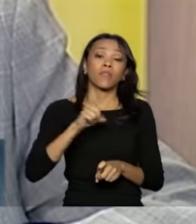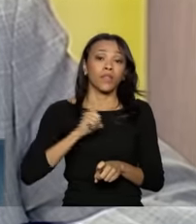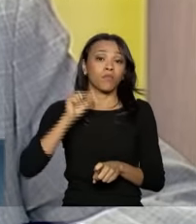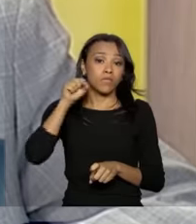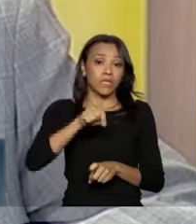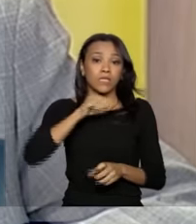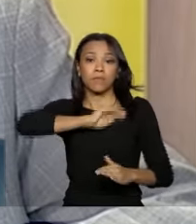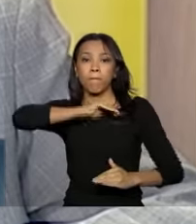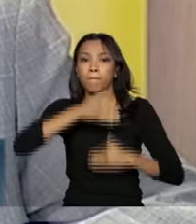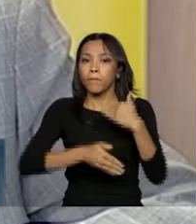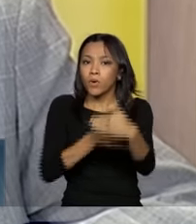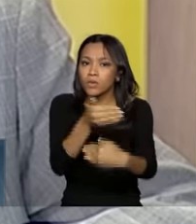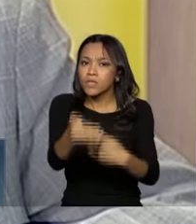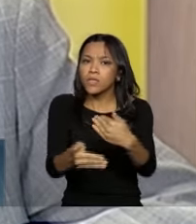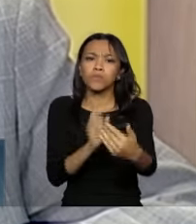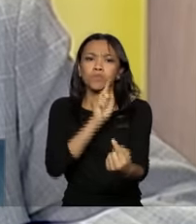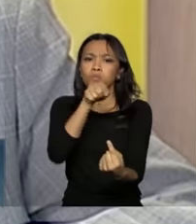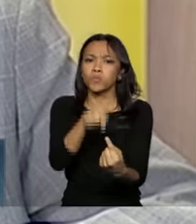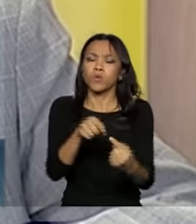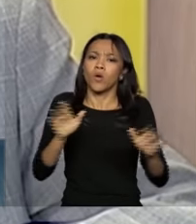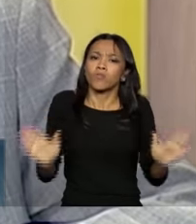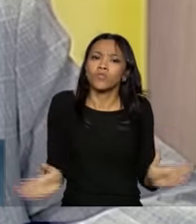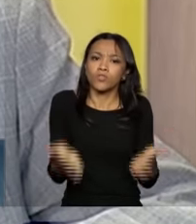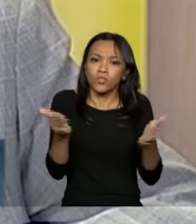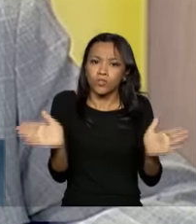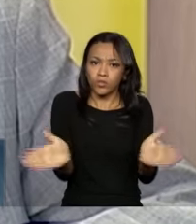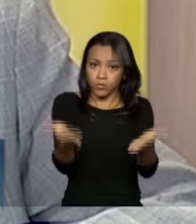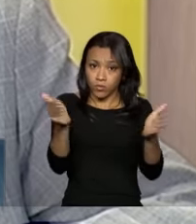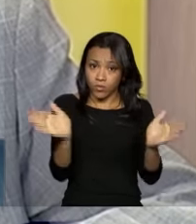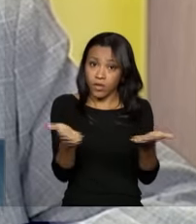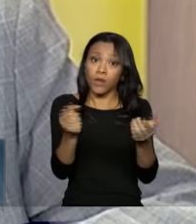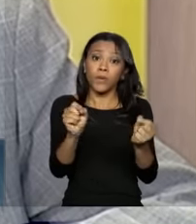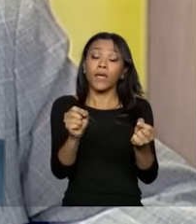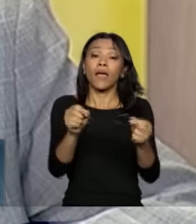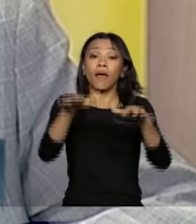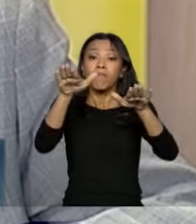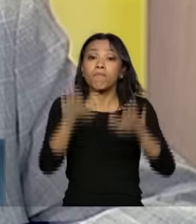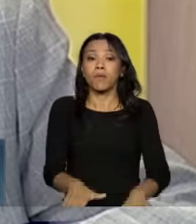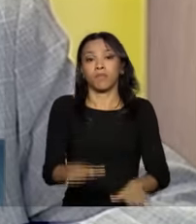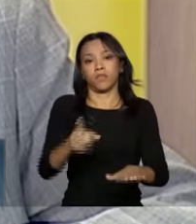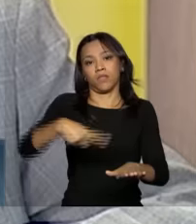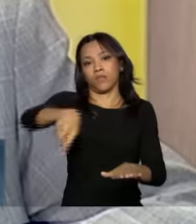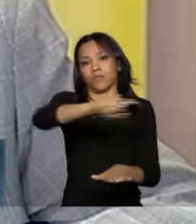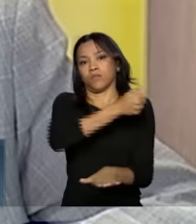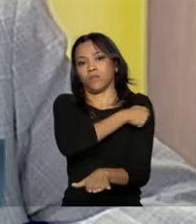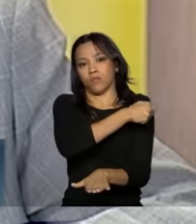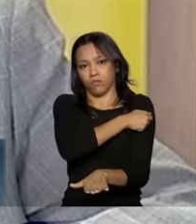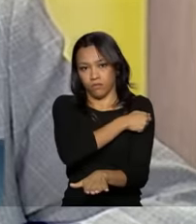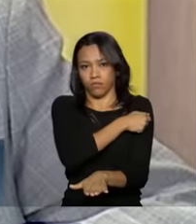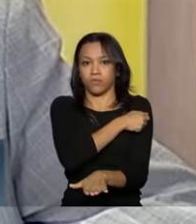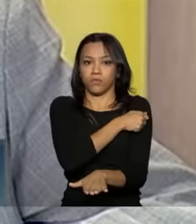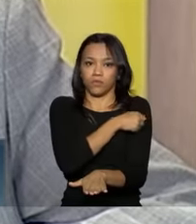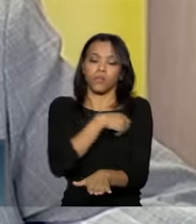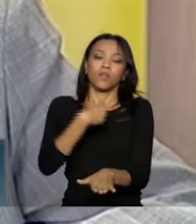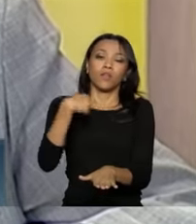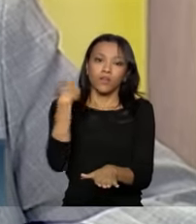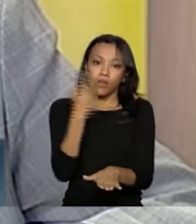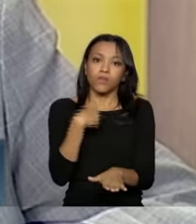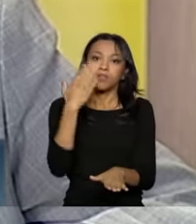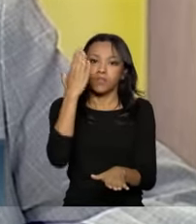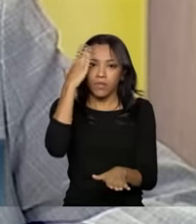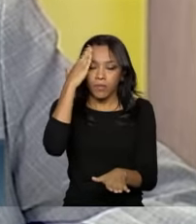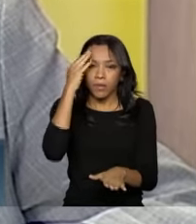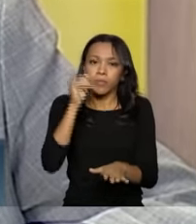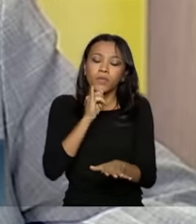mecanismos para estimular a fixação dos alunos. A gente sabe que favorecer, por exemplo,